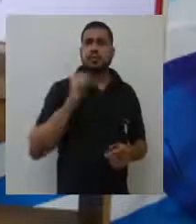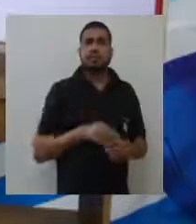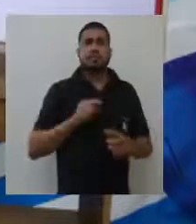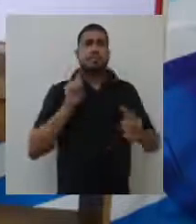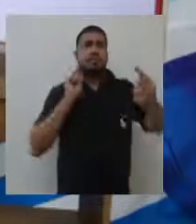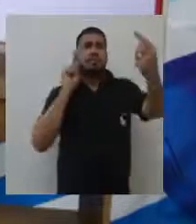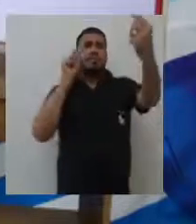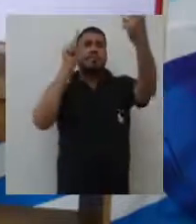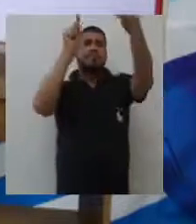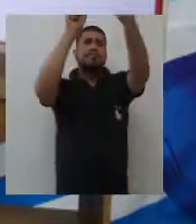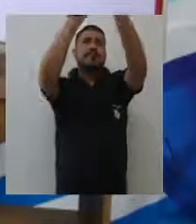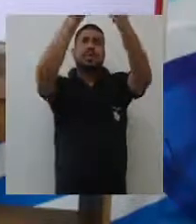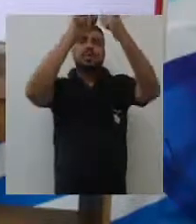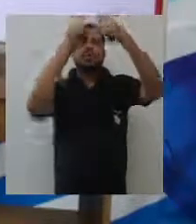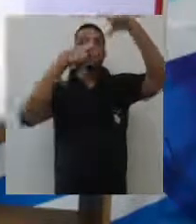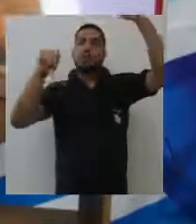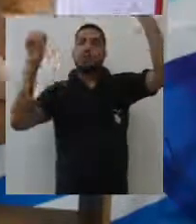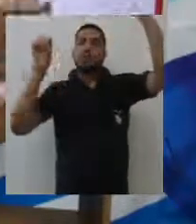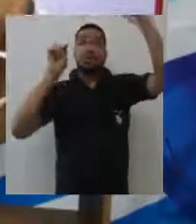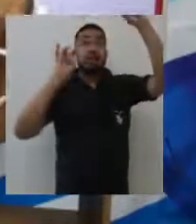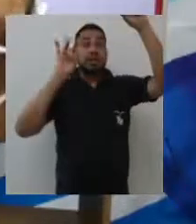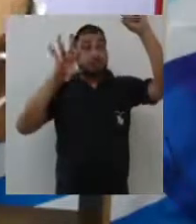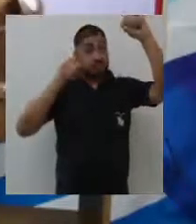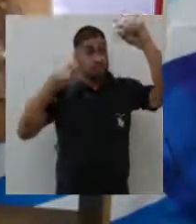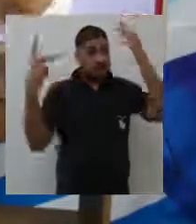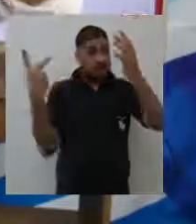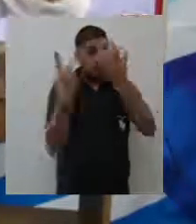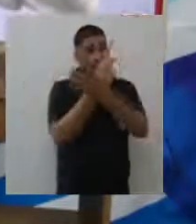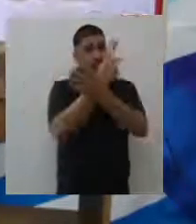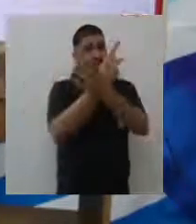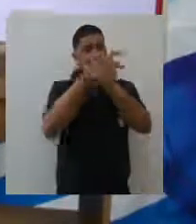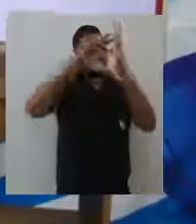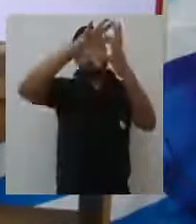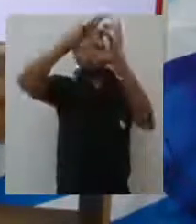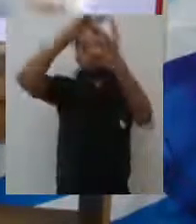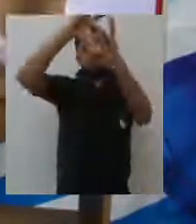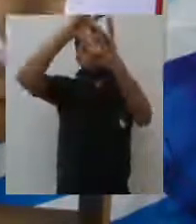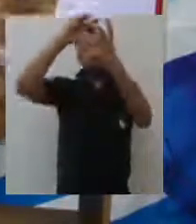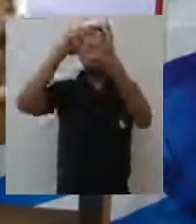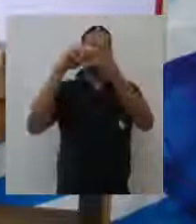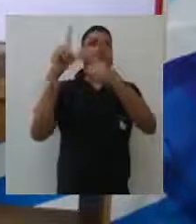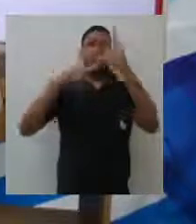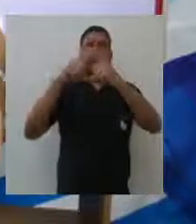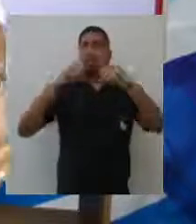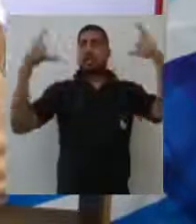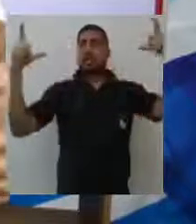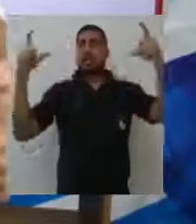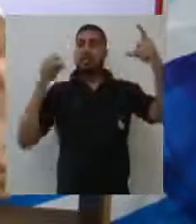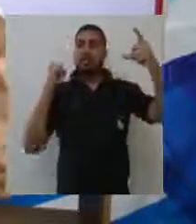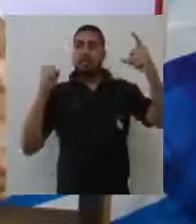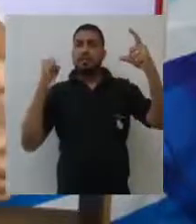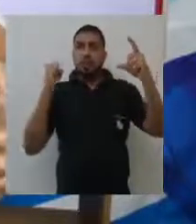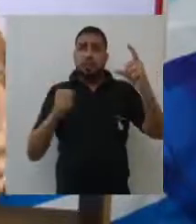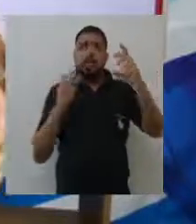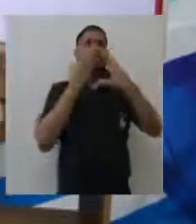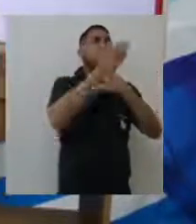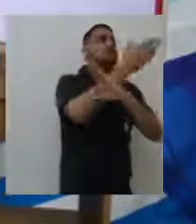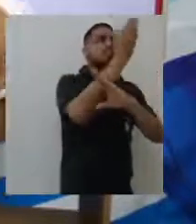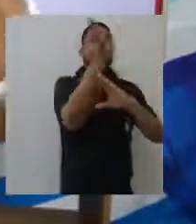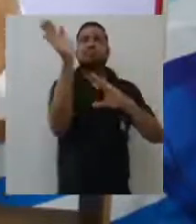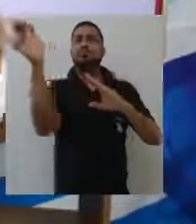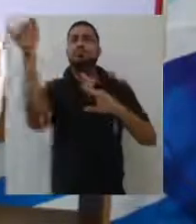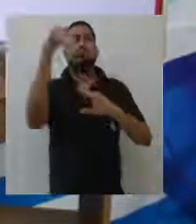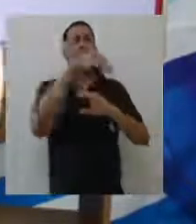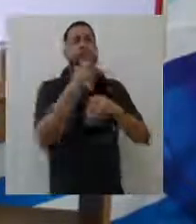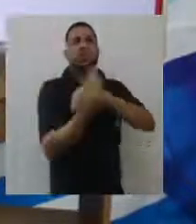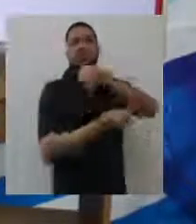sempre. Caso você erre a Lua, que é um planeta, uma estrela tão grande, você vai ficar entre as estrelas, onde é o